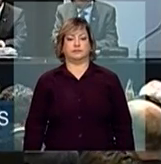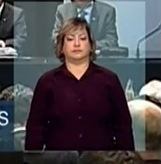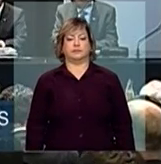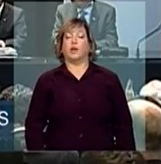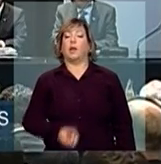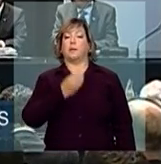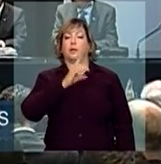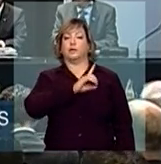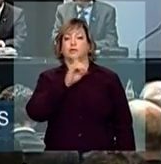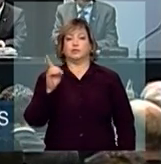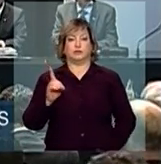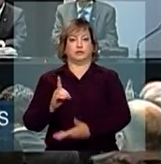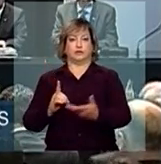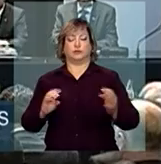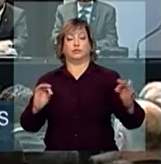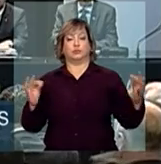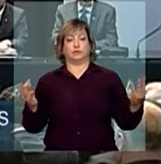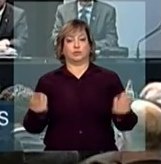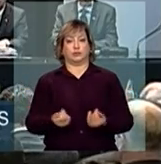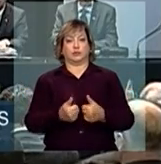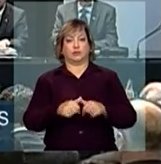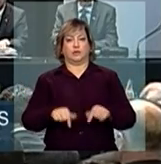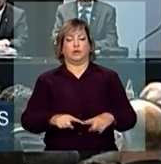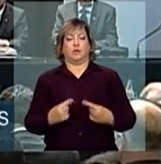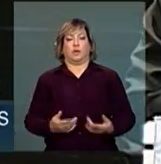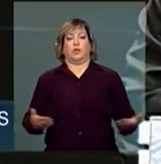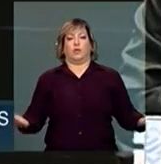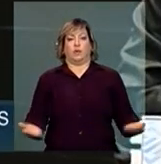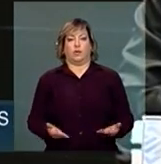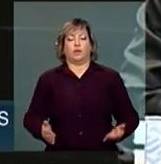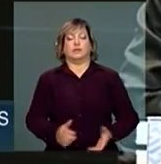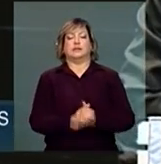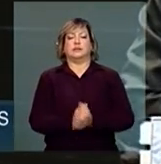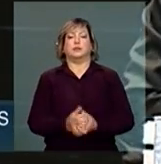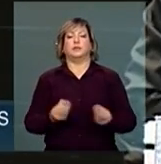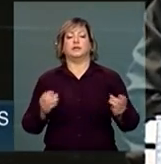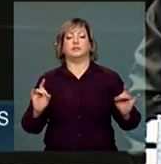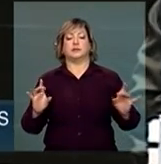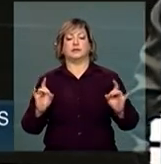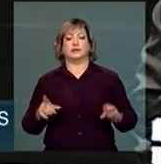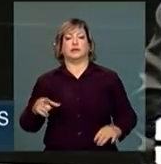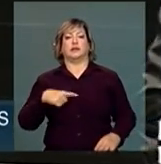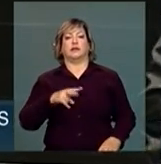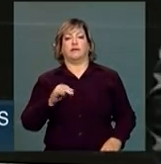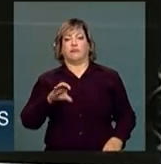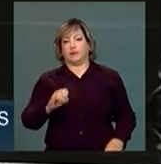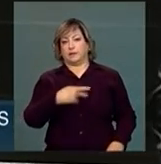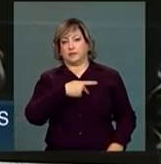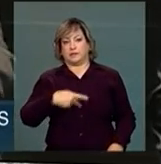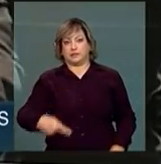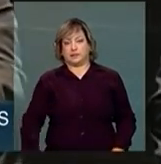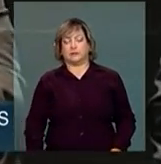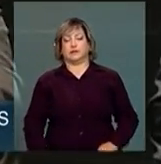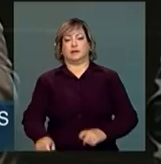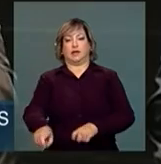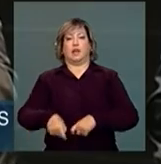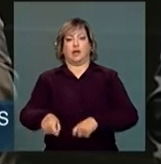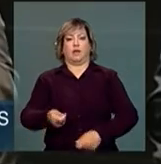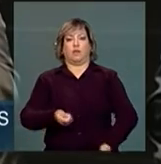Bom dia a todos e todas aqui presentes. Uma saudação muito especial ao nosso vice-presidente de agronegócio, doutor Osmar